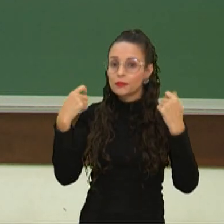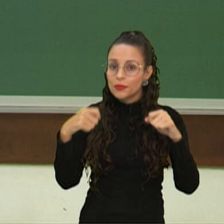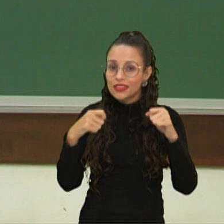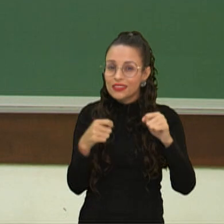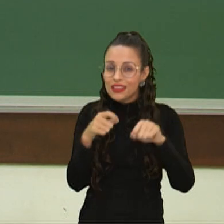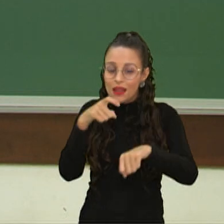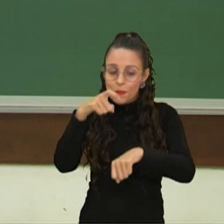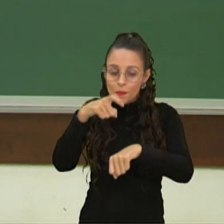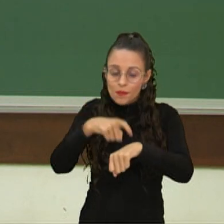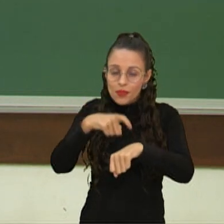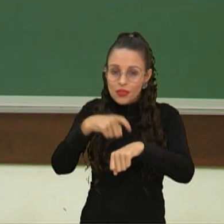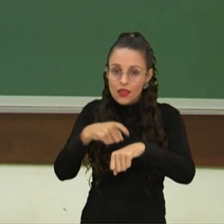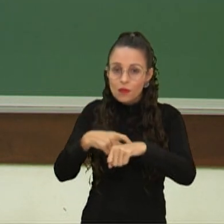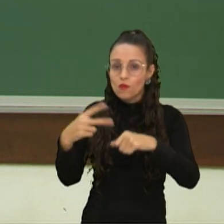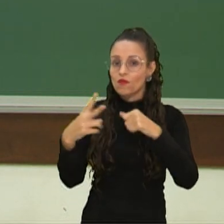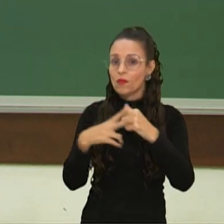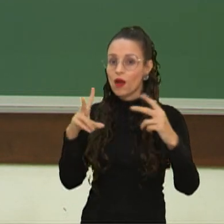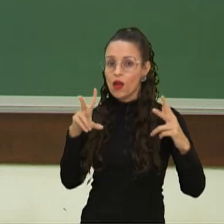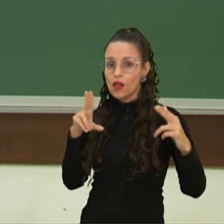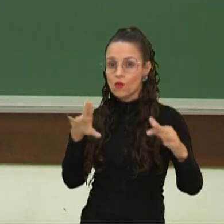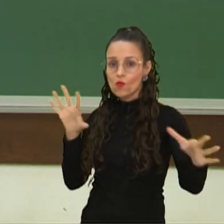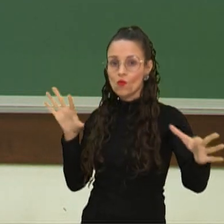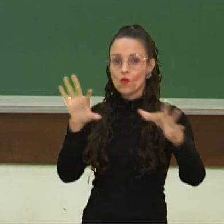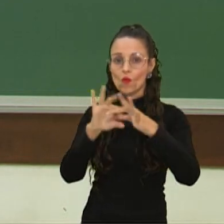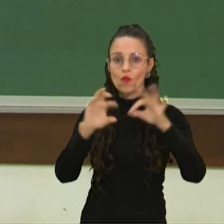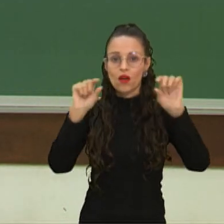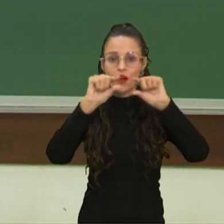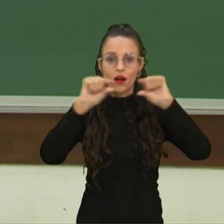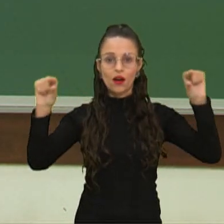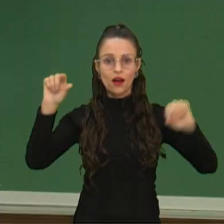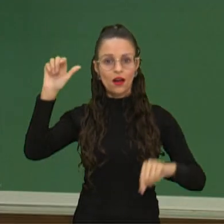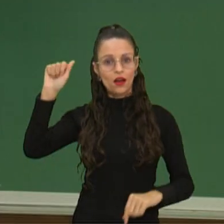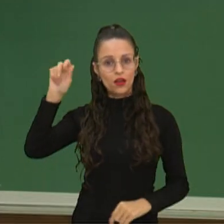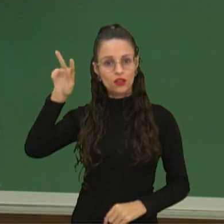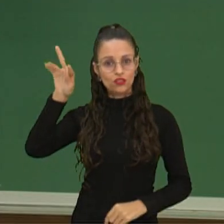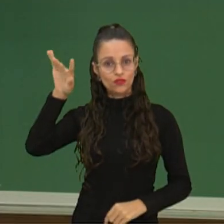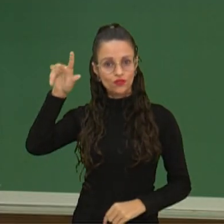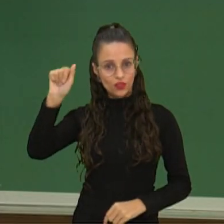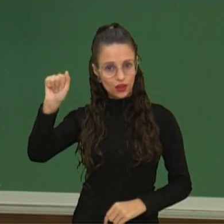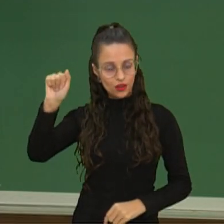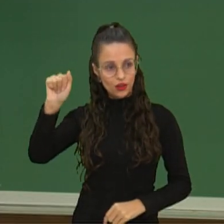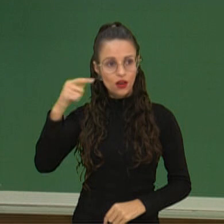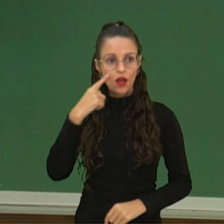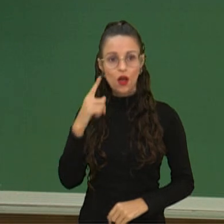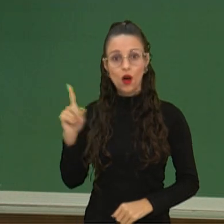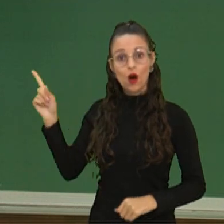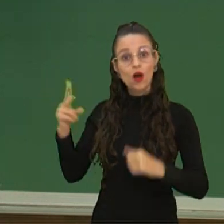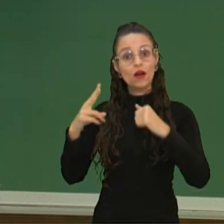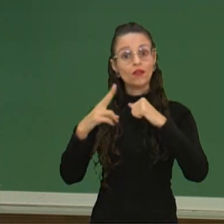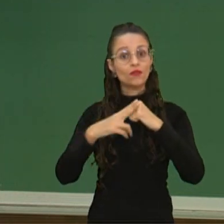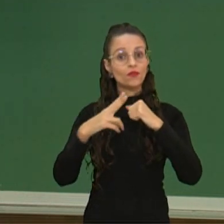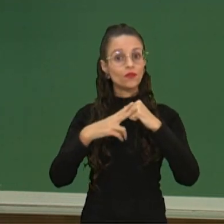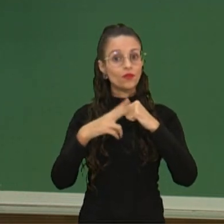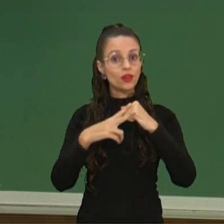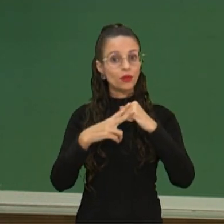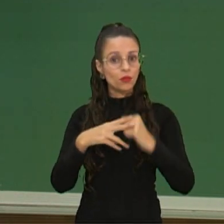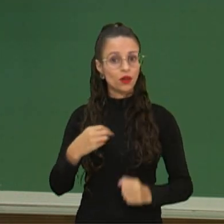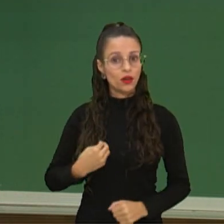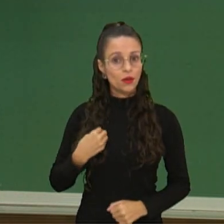tempo verbal da frase ativa. Ou seja, aqui na frase ativa, o meu verbo ele está no